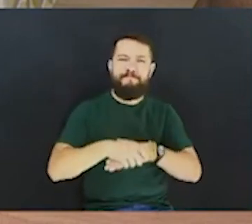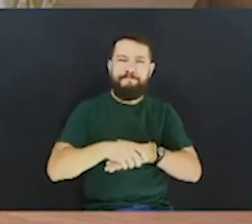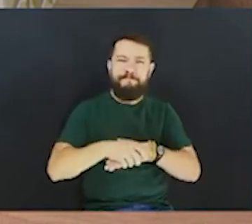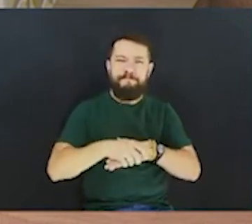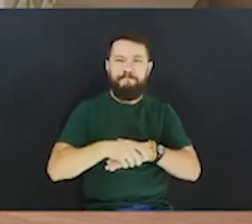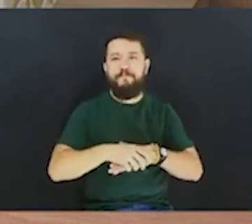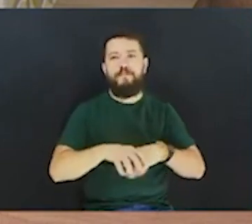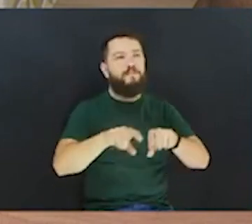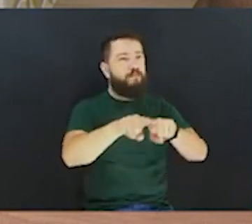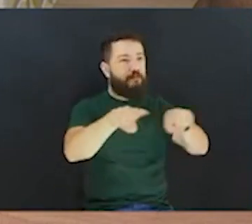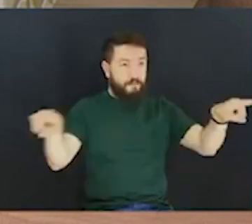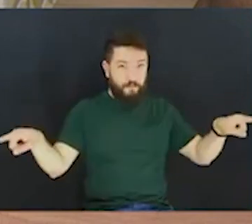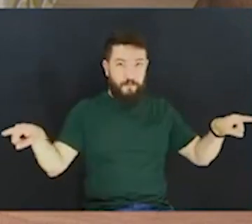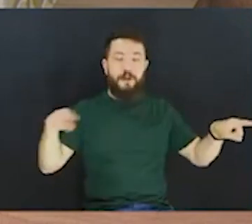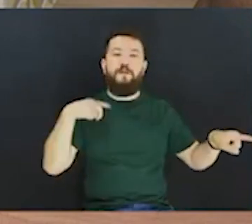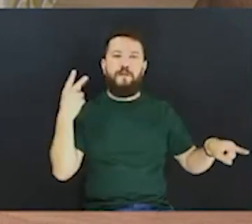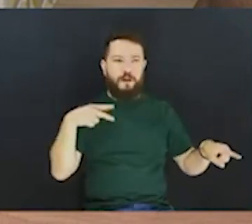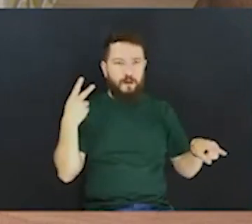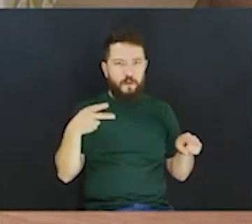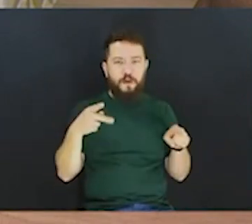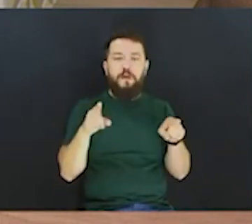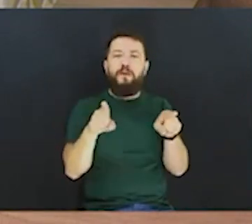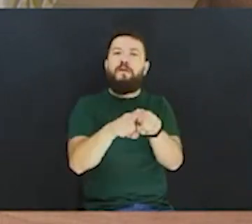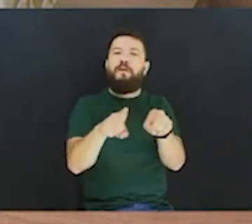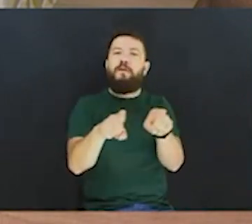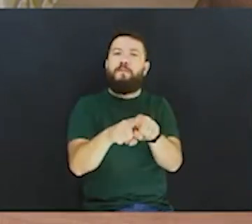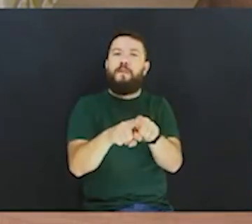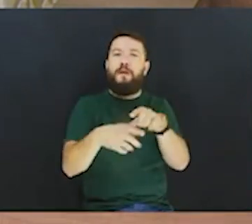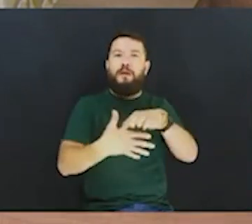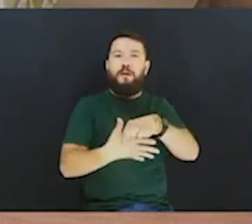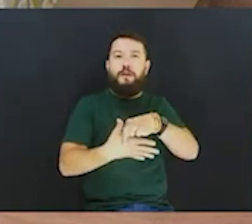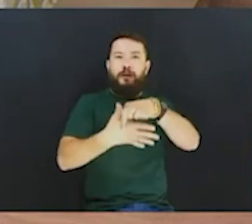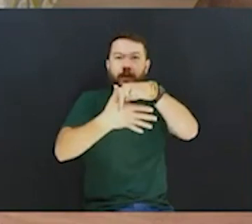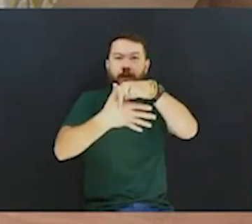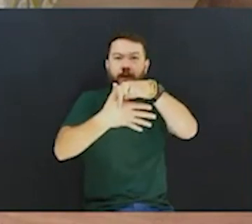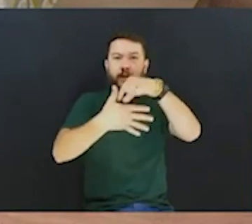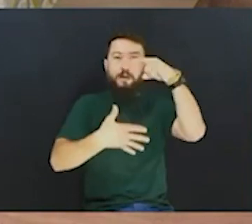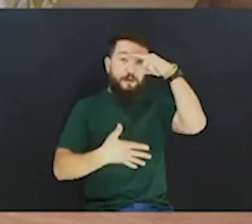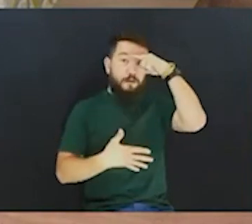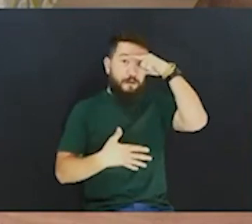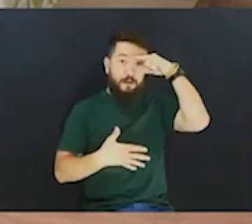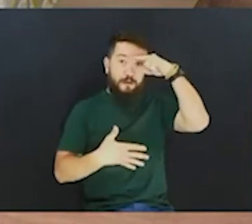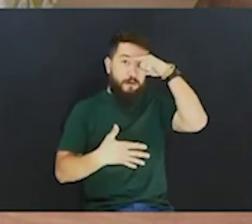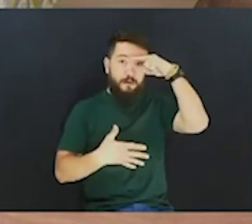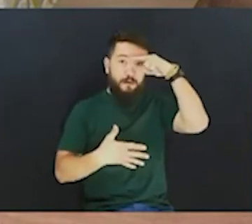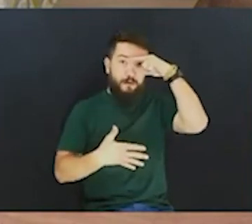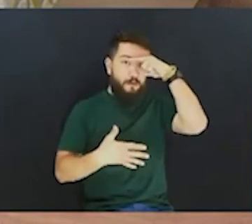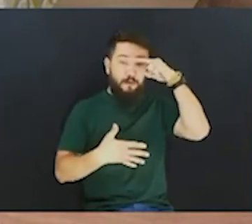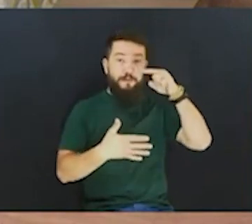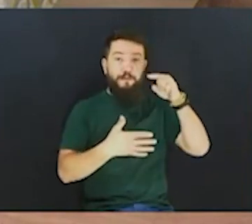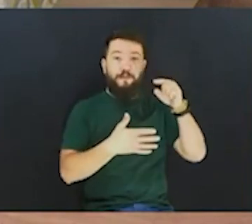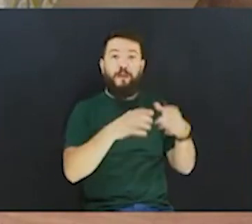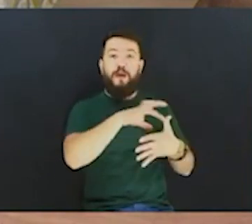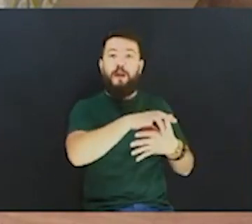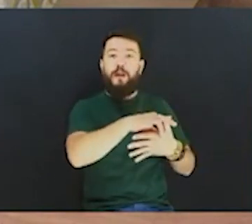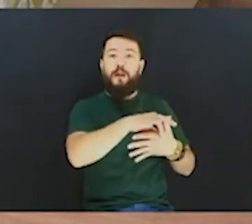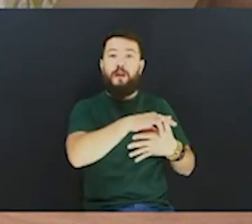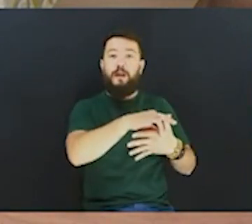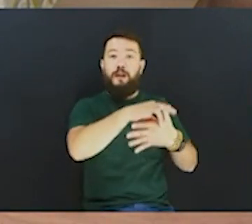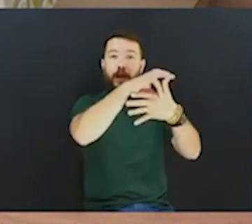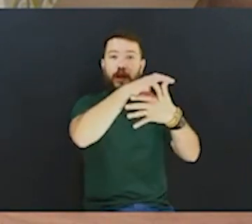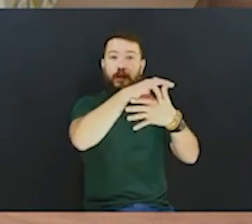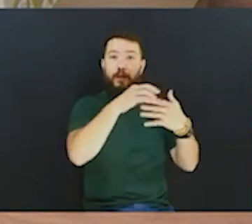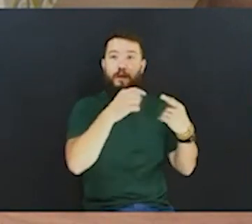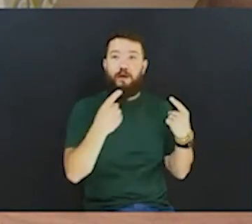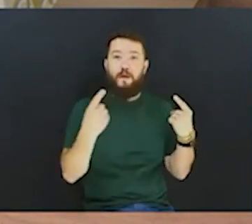desse processo em especial a o líder do governo tico kusma é a líder da Oposição a vereadora Jorge a Prates por participarem